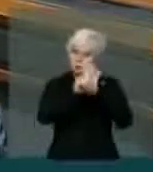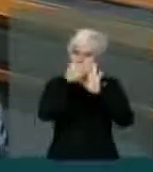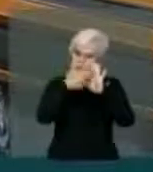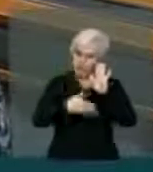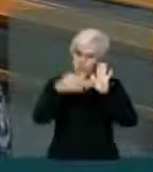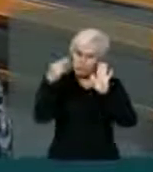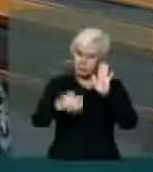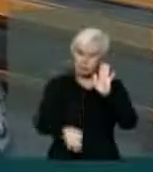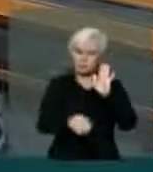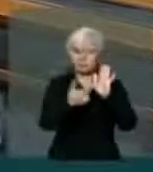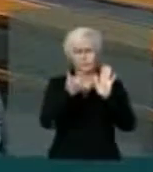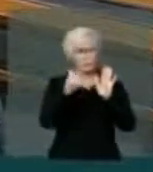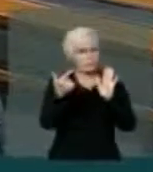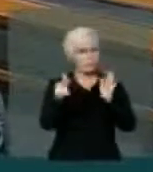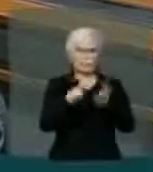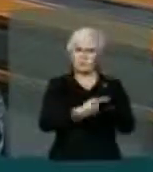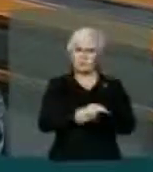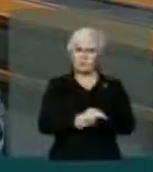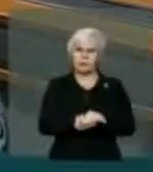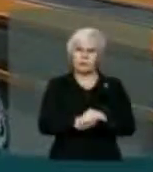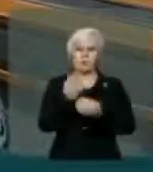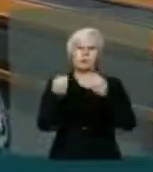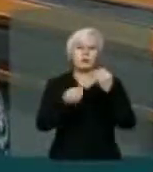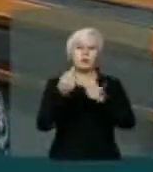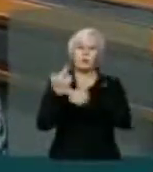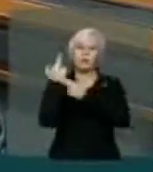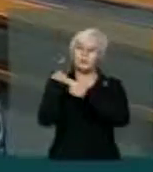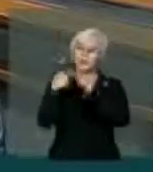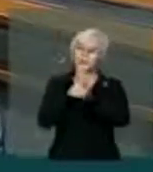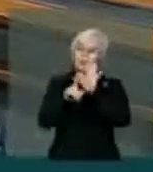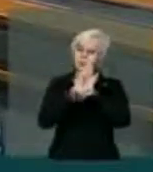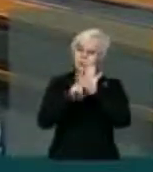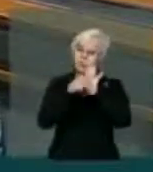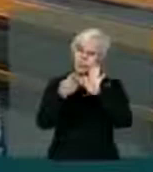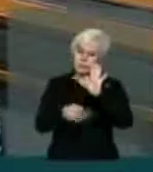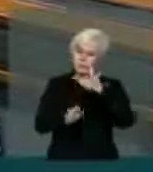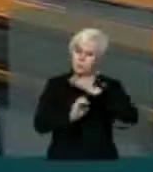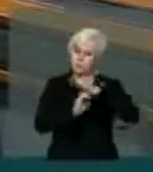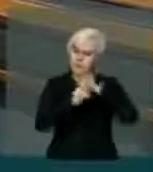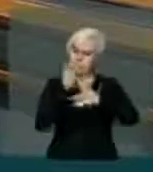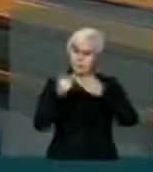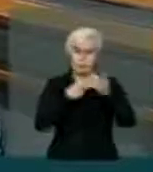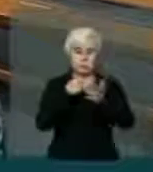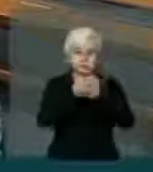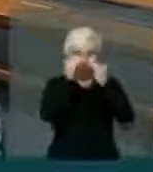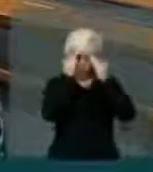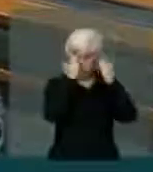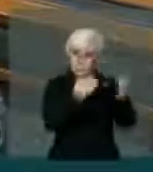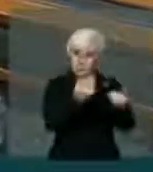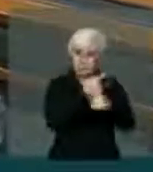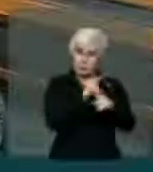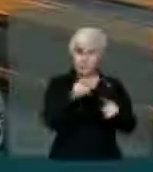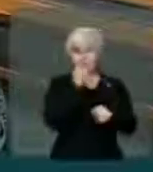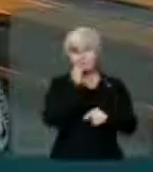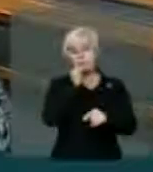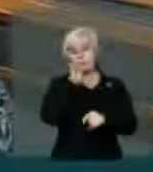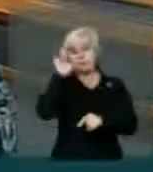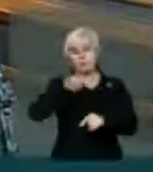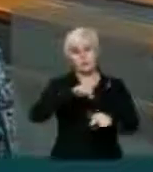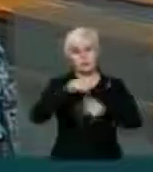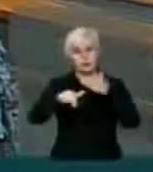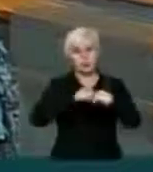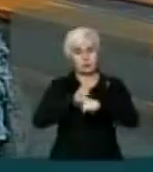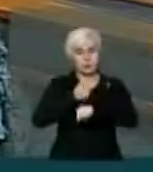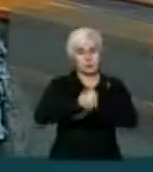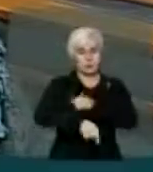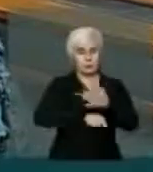do ponto de vista do quanto as obrigações legais essa emissora está cumprindo, do ponto de vista dos direitos trabalhistas,